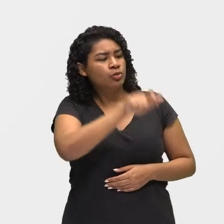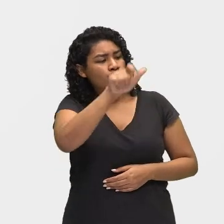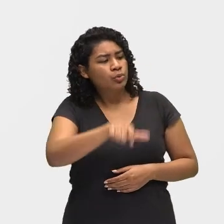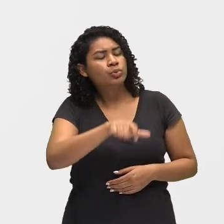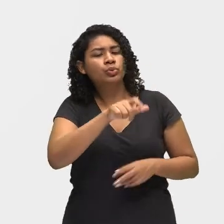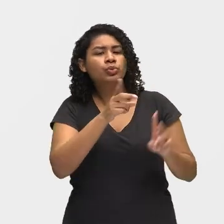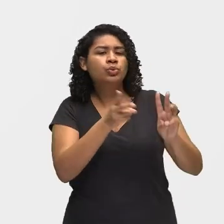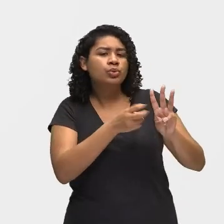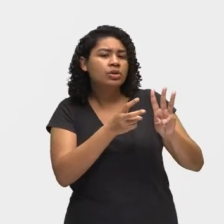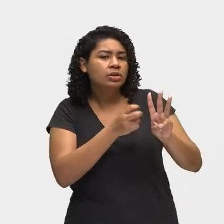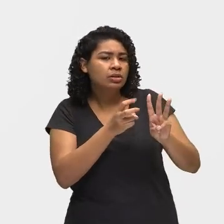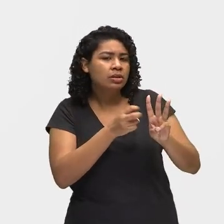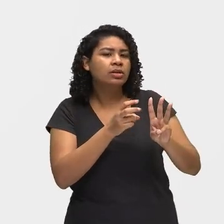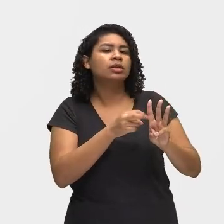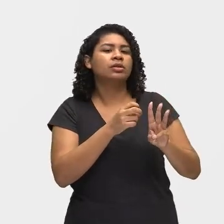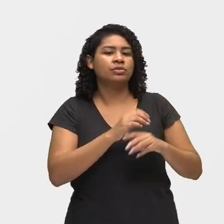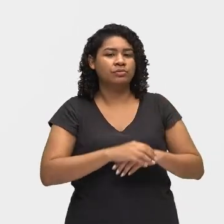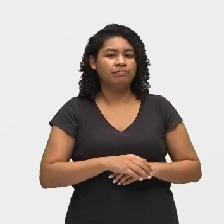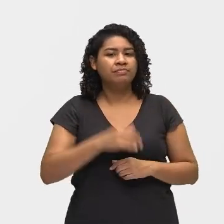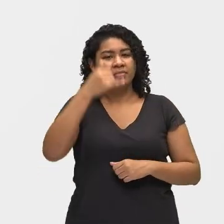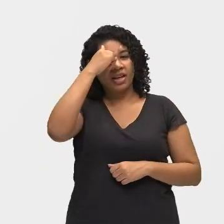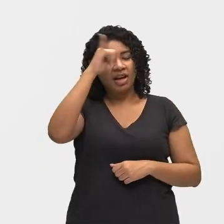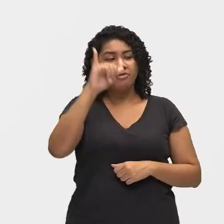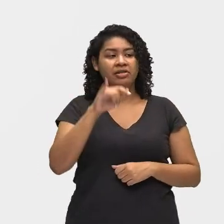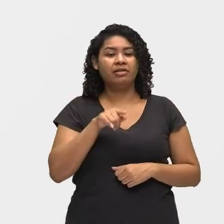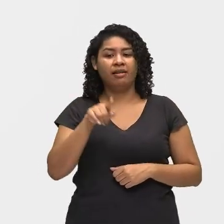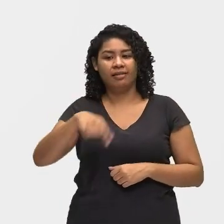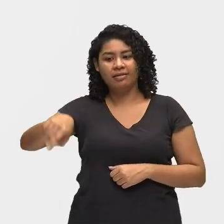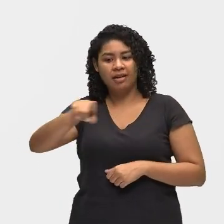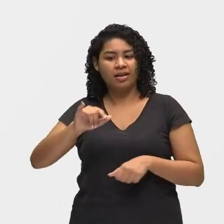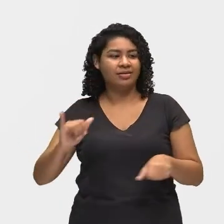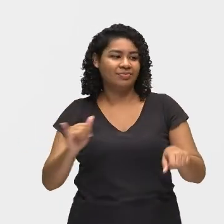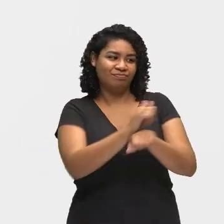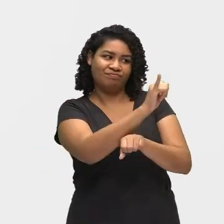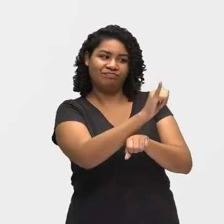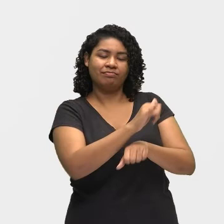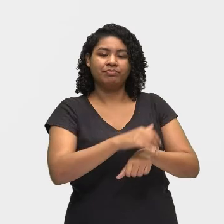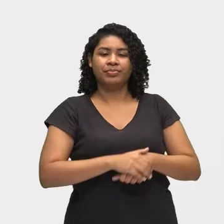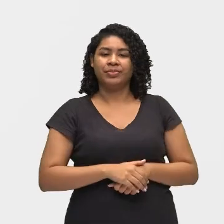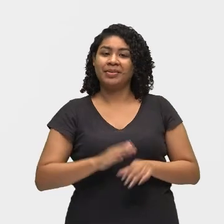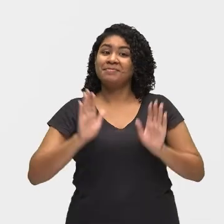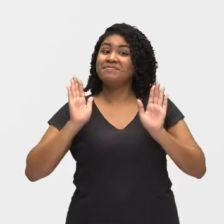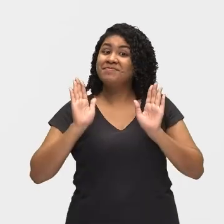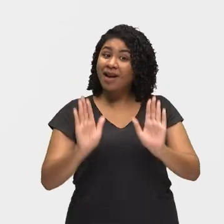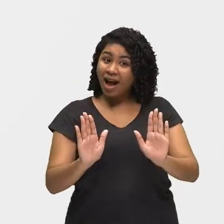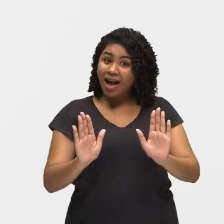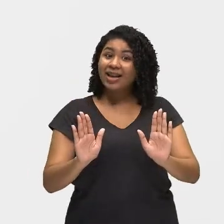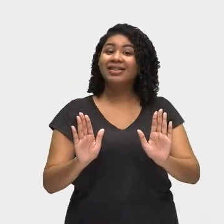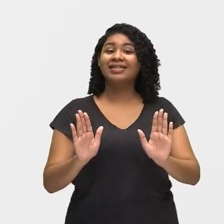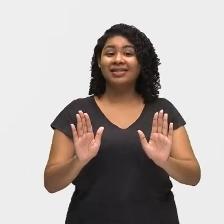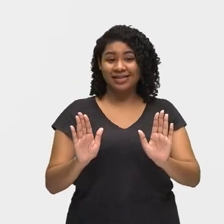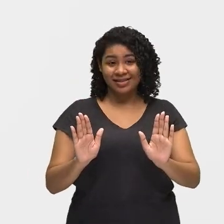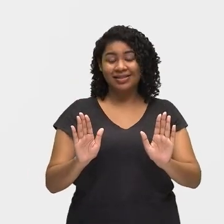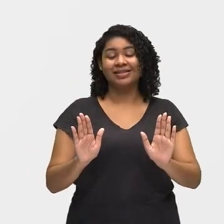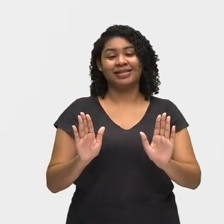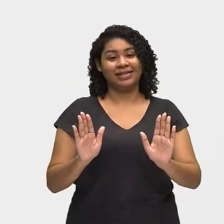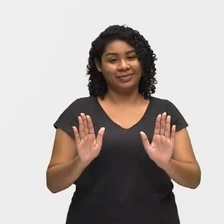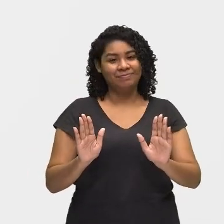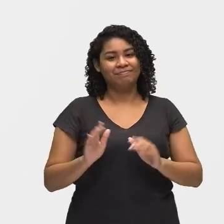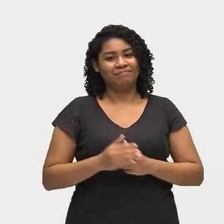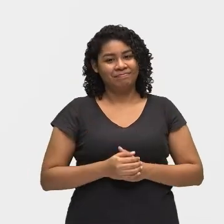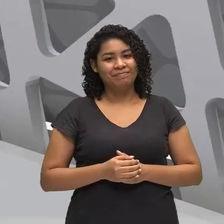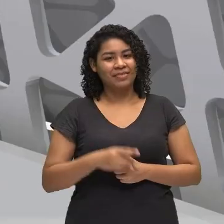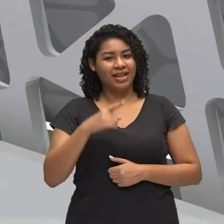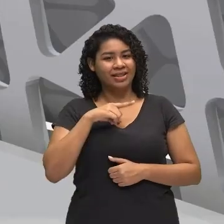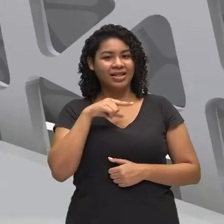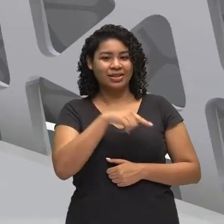índios, a fim de impedir que eles fossem enganados pelos colonos. Mas, no final das contas, mesmo tendo essa